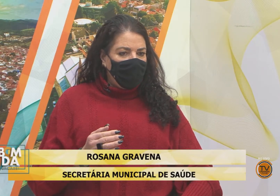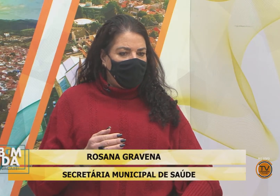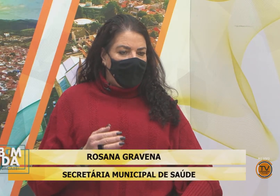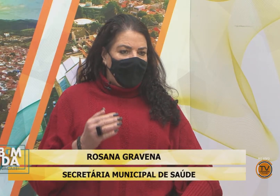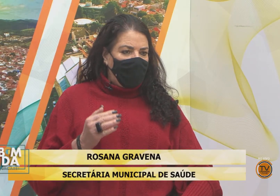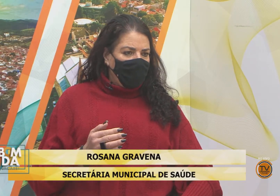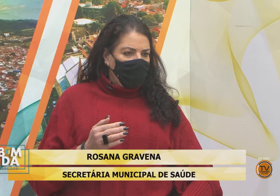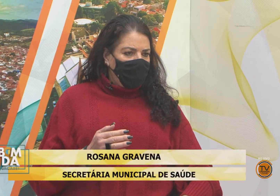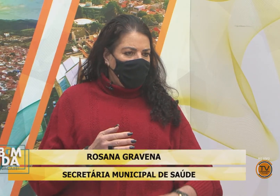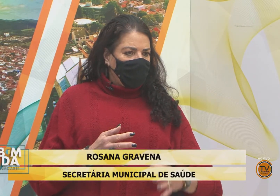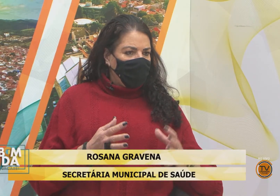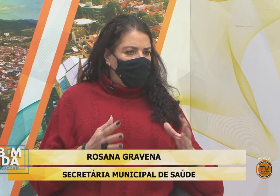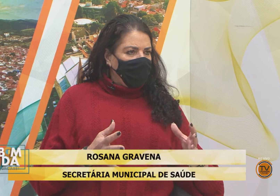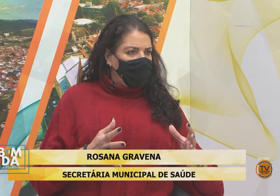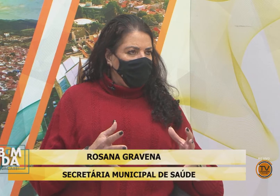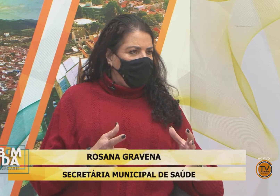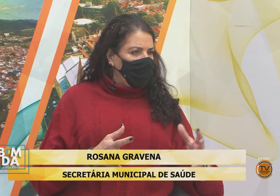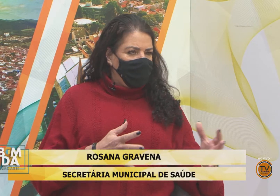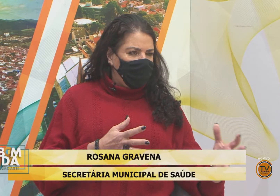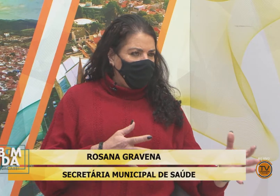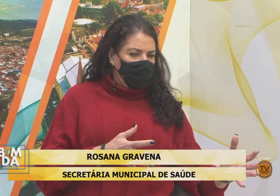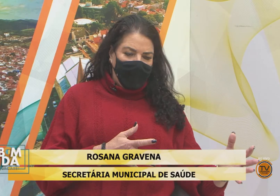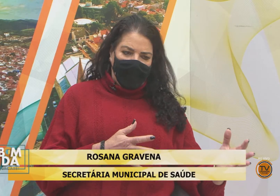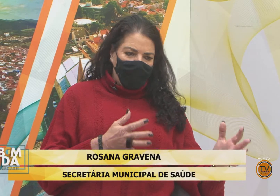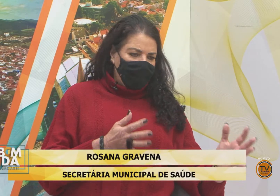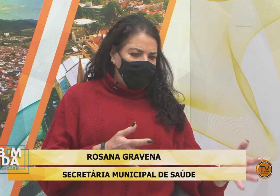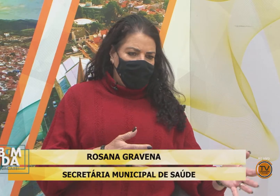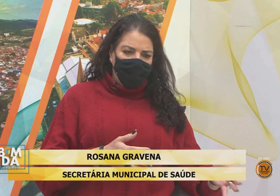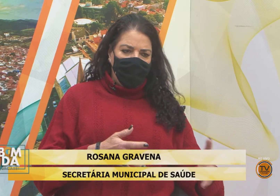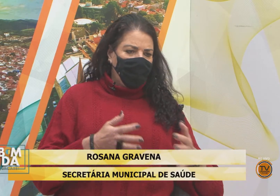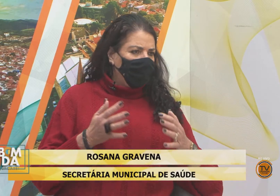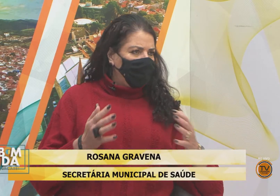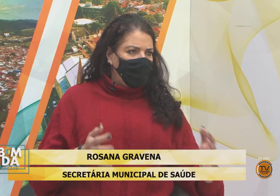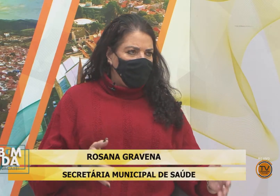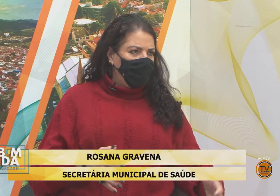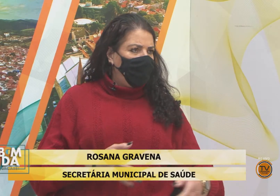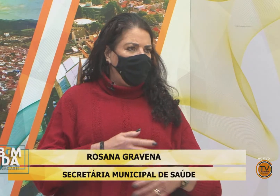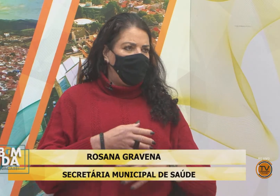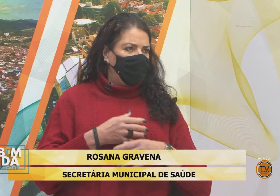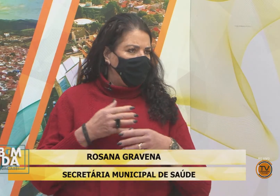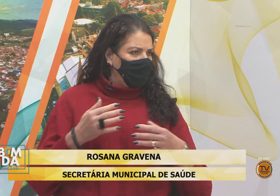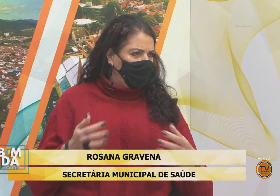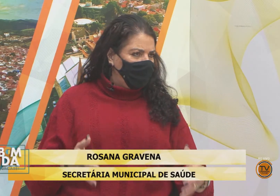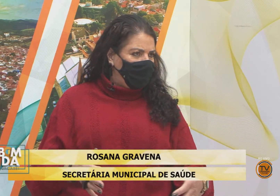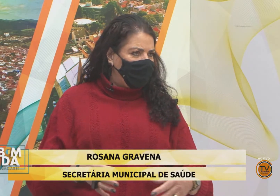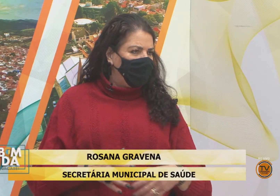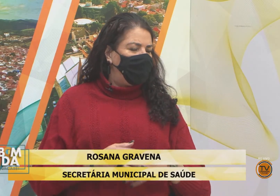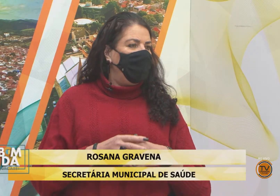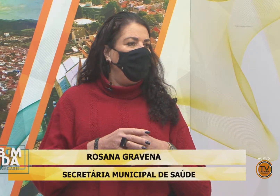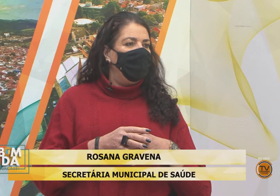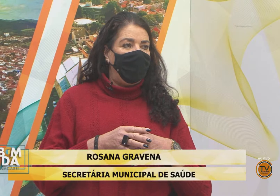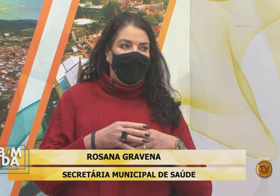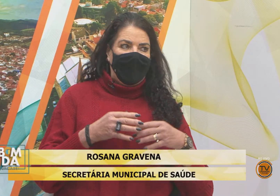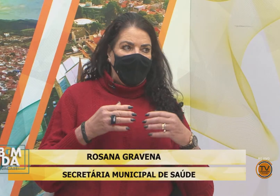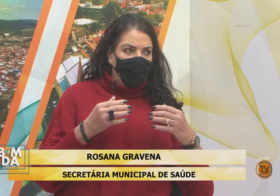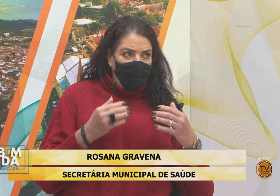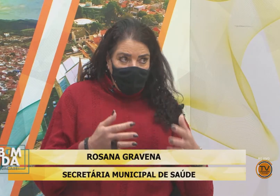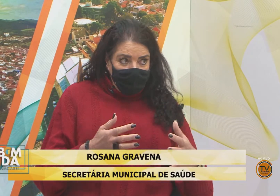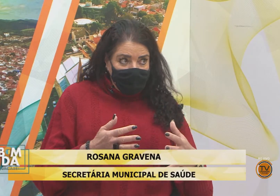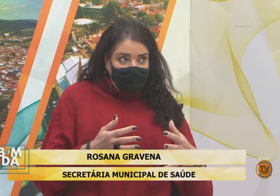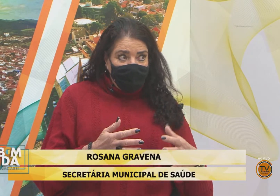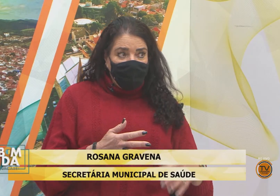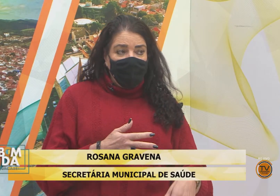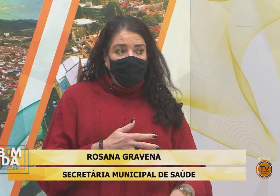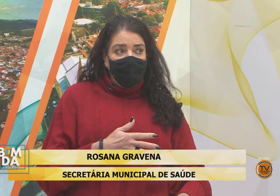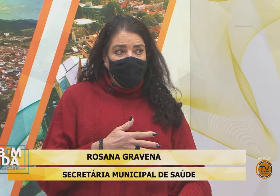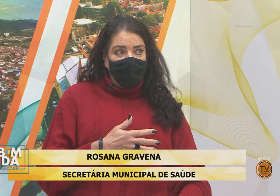e muitas reuniões com vários segmentos, por exemplo, guarda civil, professores de educação física,